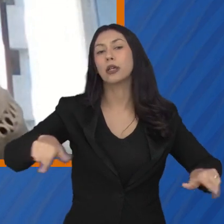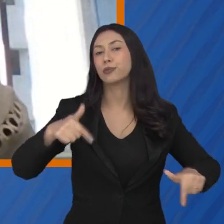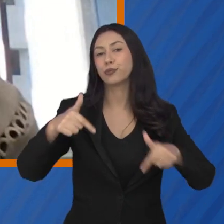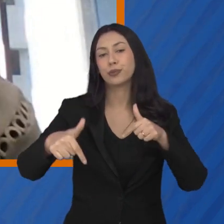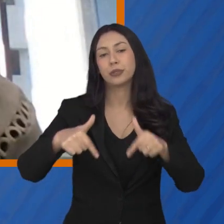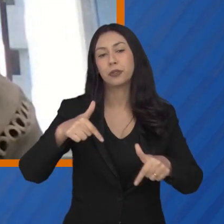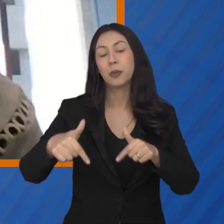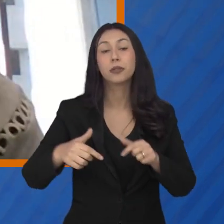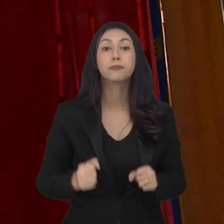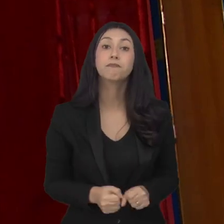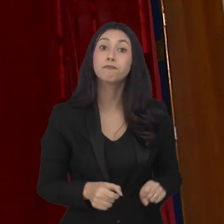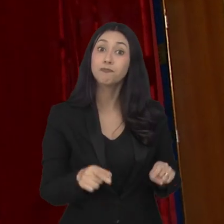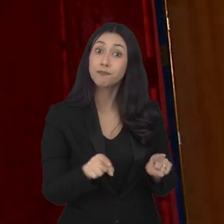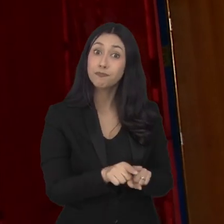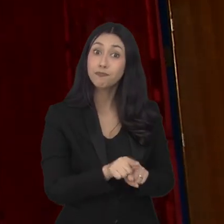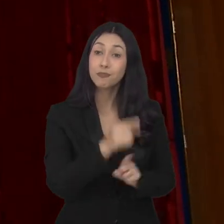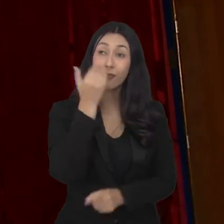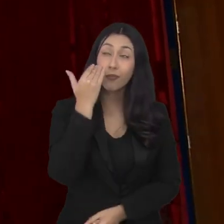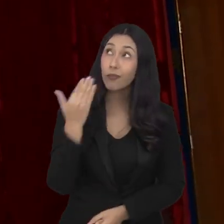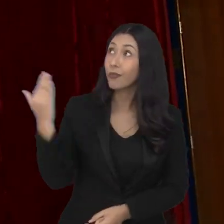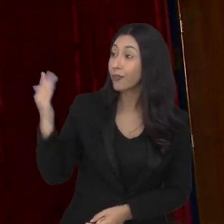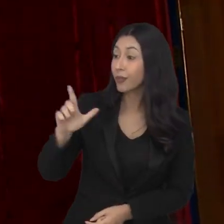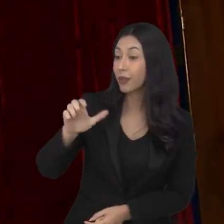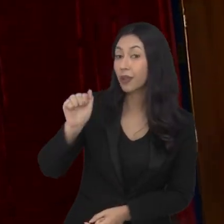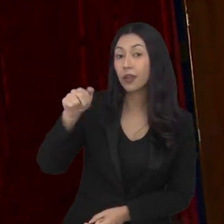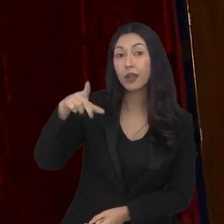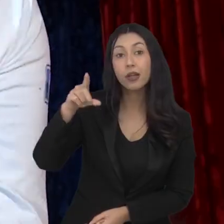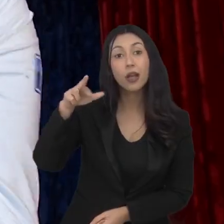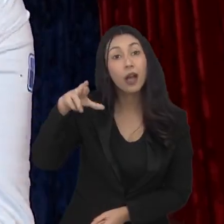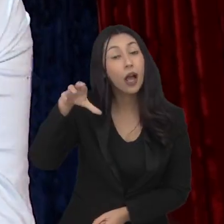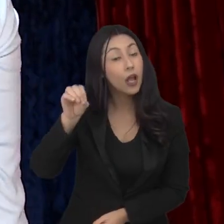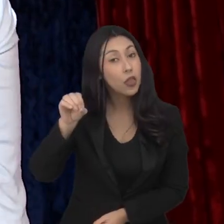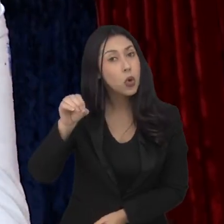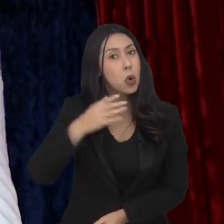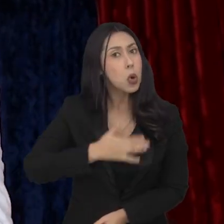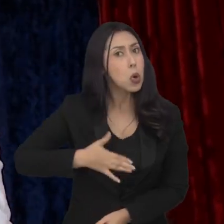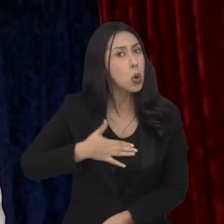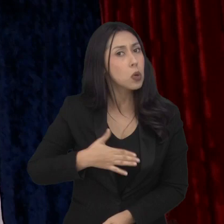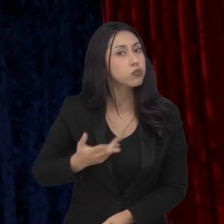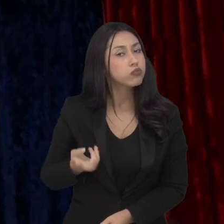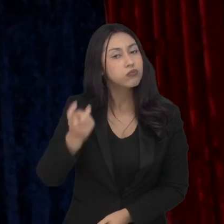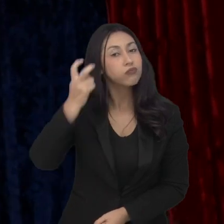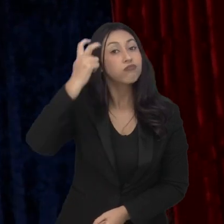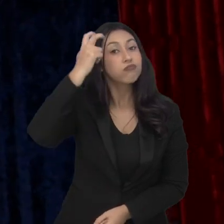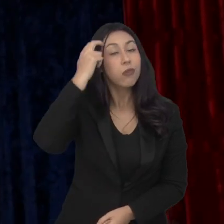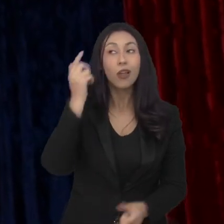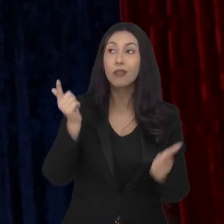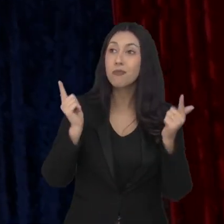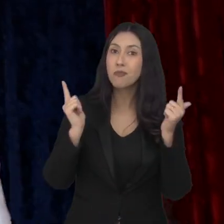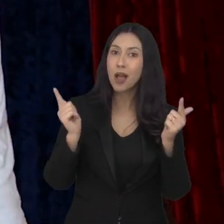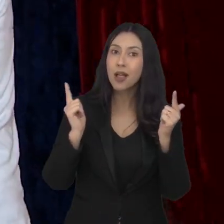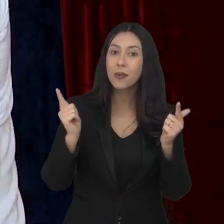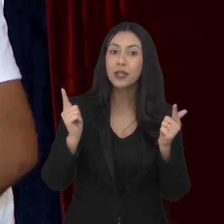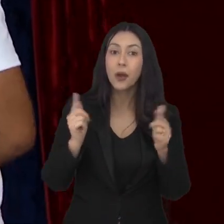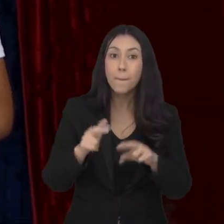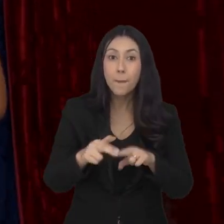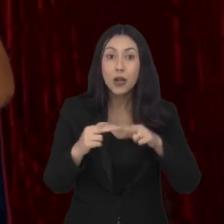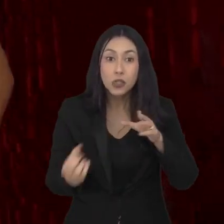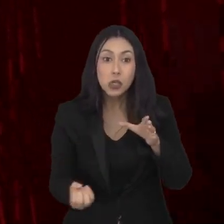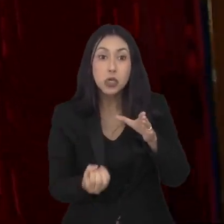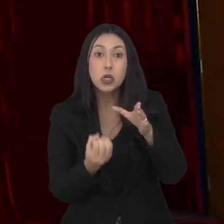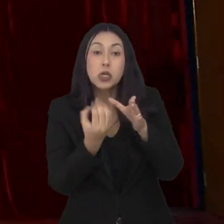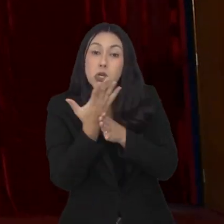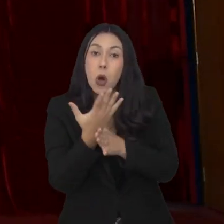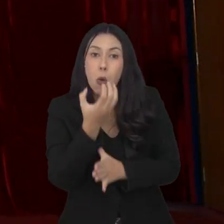diversos segmentos. Outro exemplo disso é o Leandro. O apreço pela cultura e pelo entretenimento levou à construção